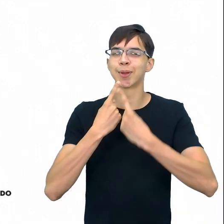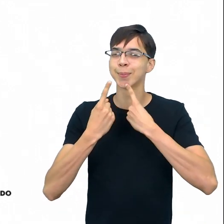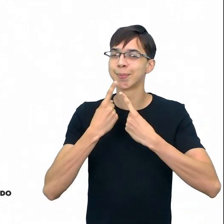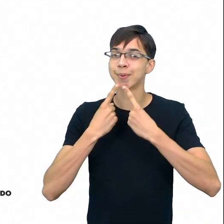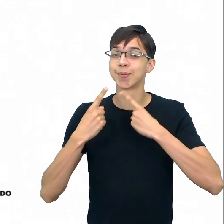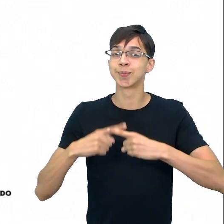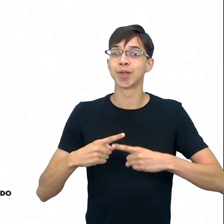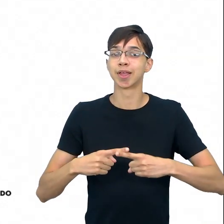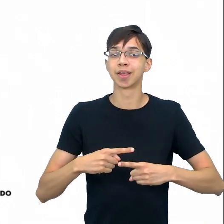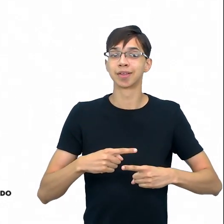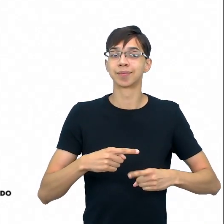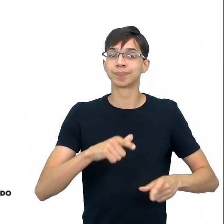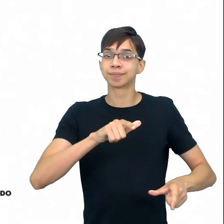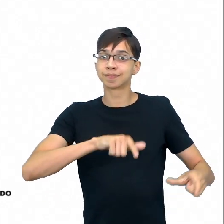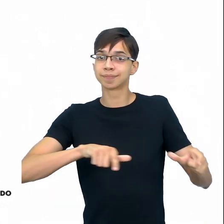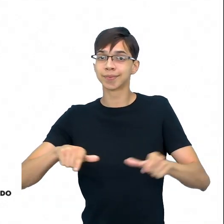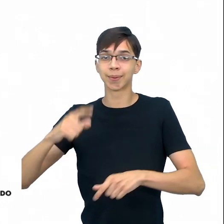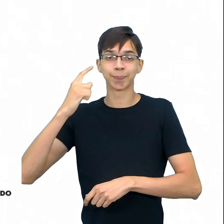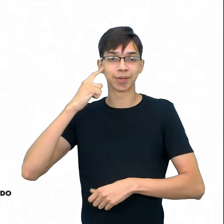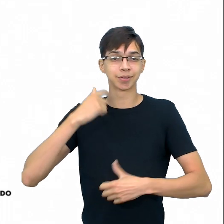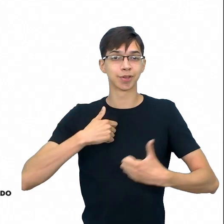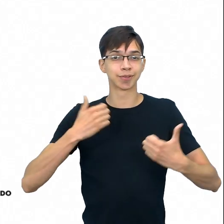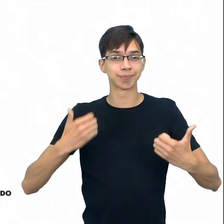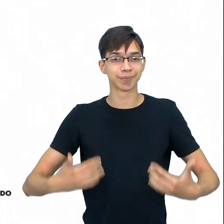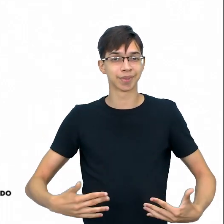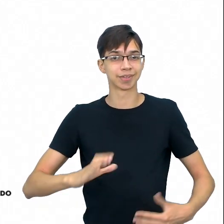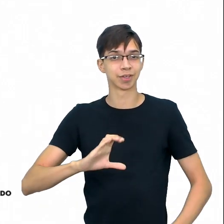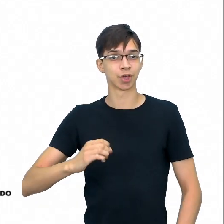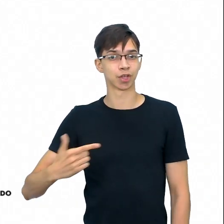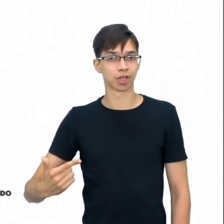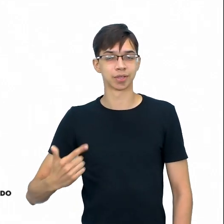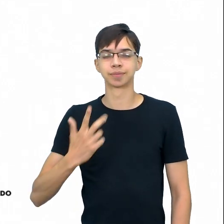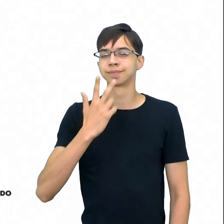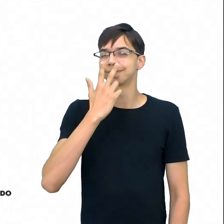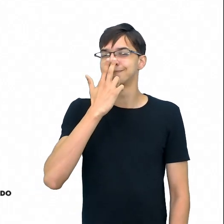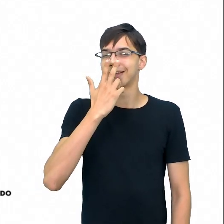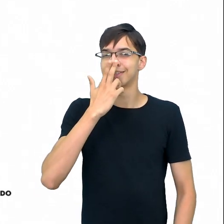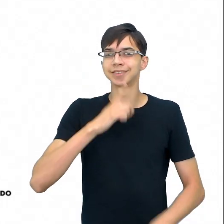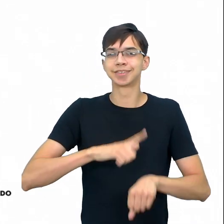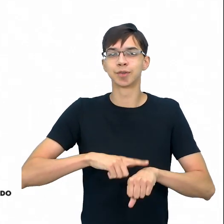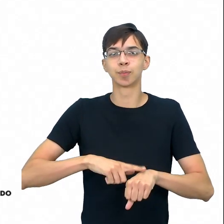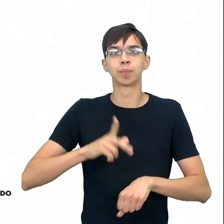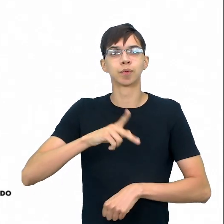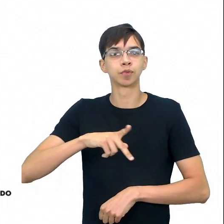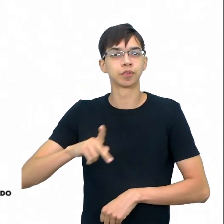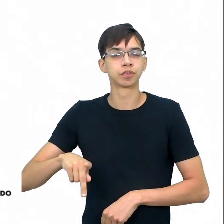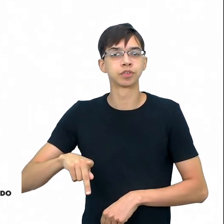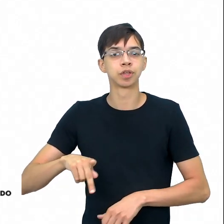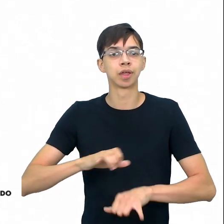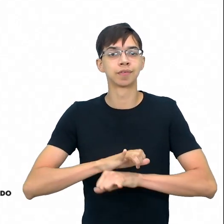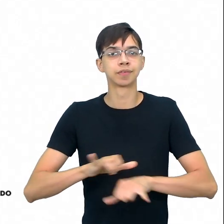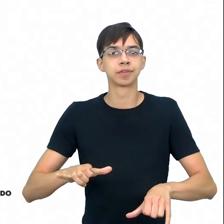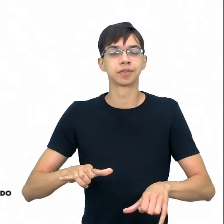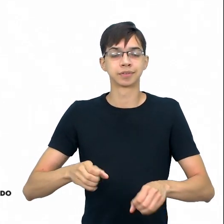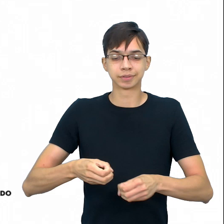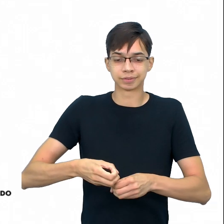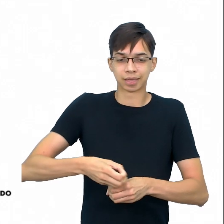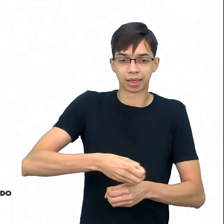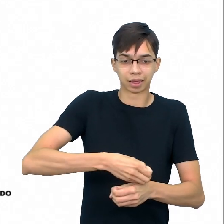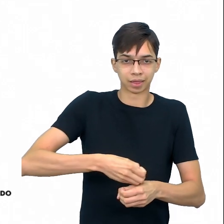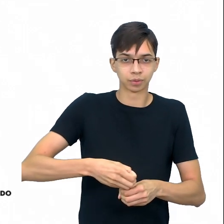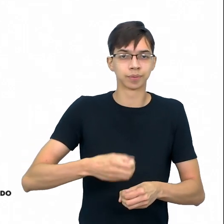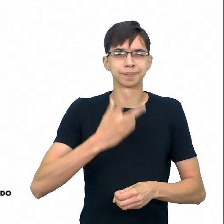lá de gás carbônico não vai ter nada a ver com o momento em que o professor de biologia está falando de respiração celular. Eu estou falando de